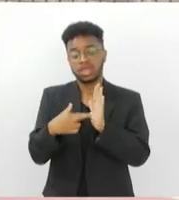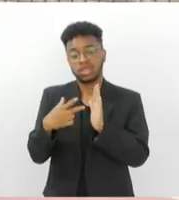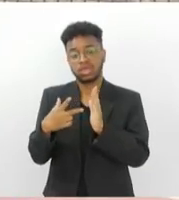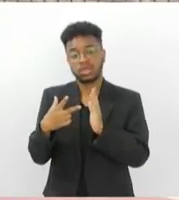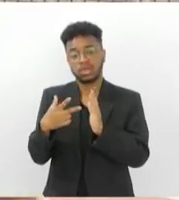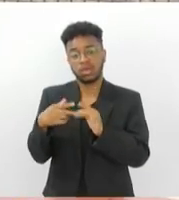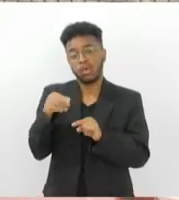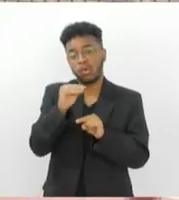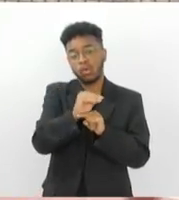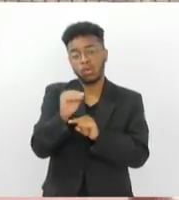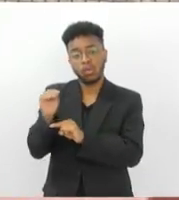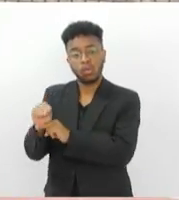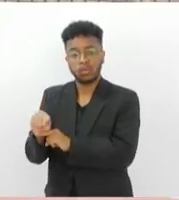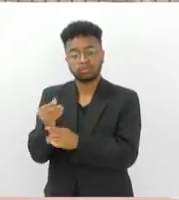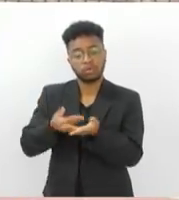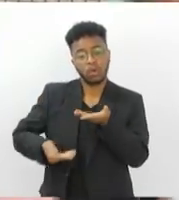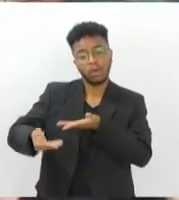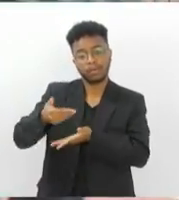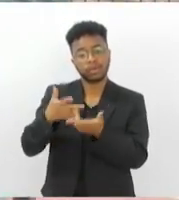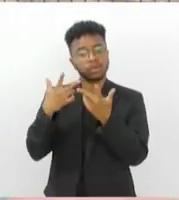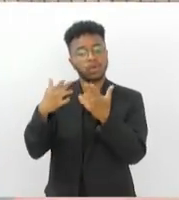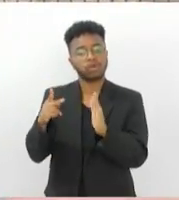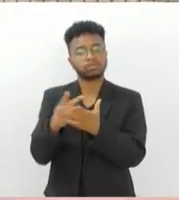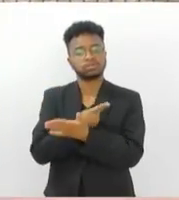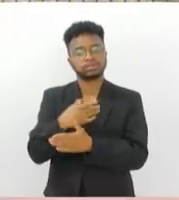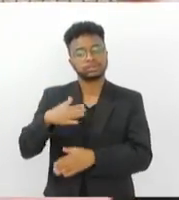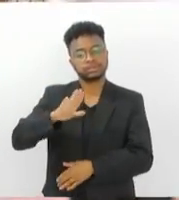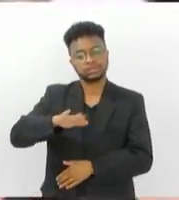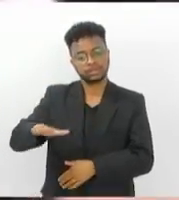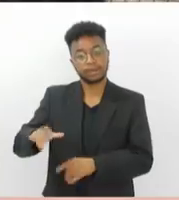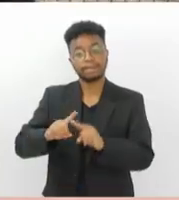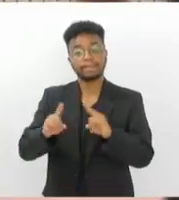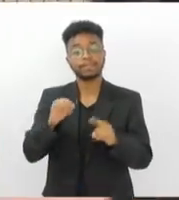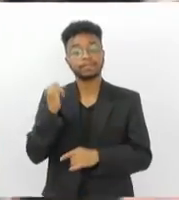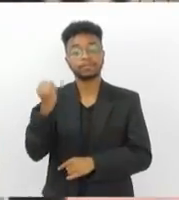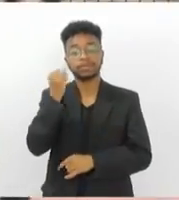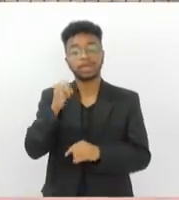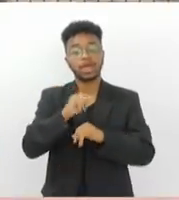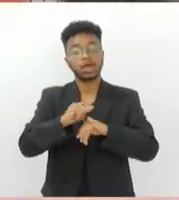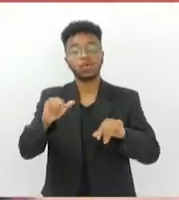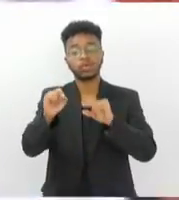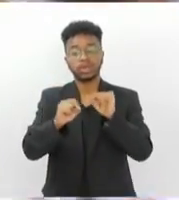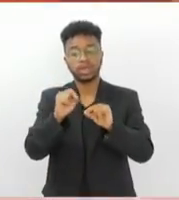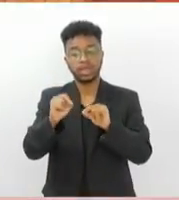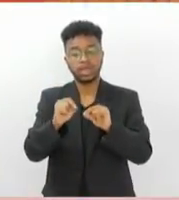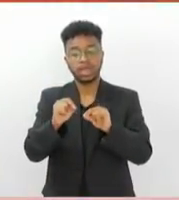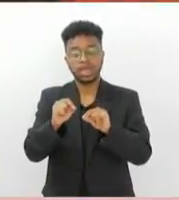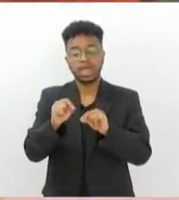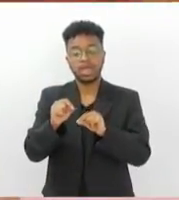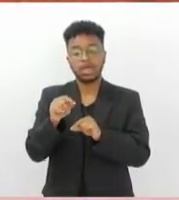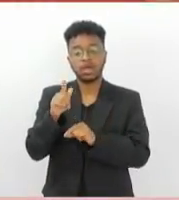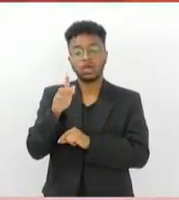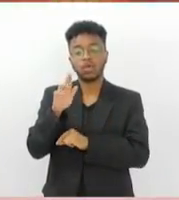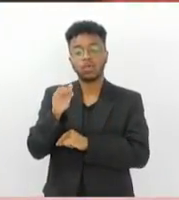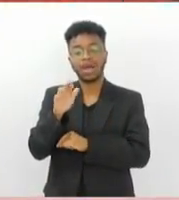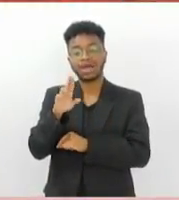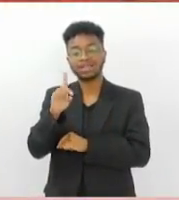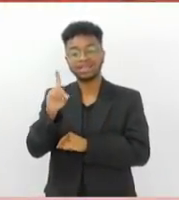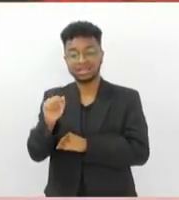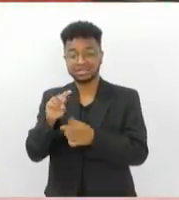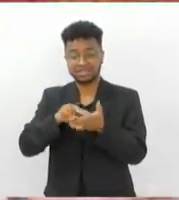compartilhada assim como se fosse com os filhos mas é importante dizer que guarda não é com quem fica guarda é a